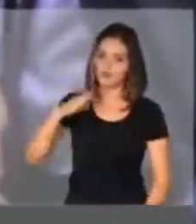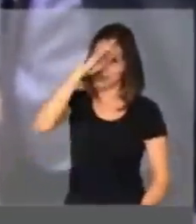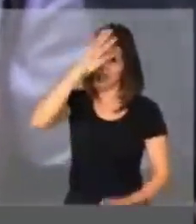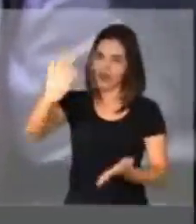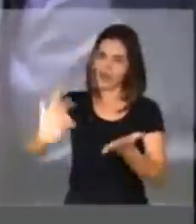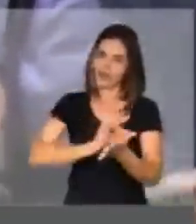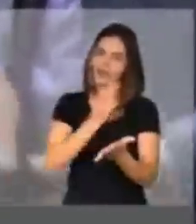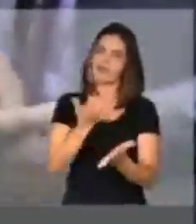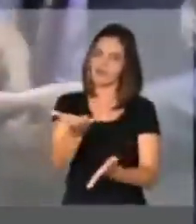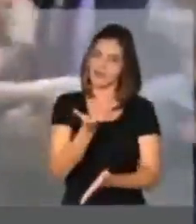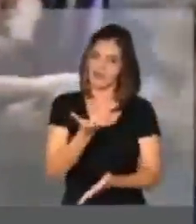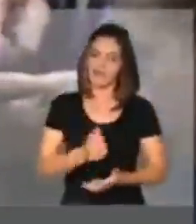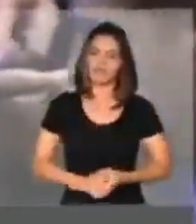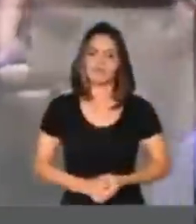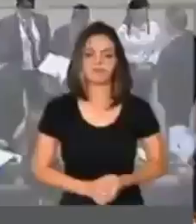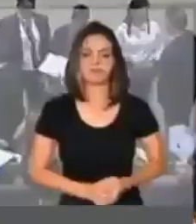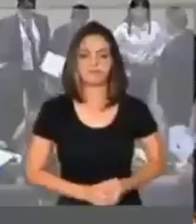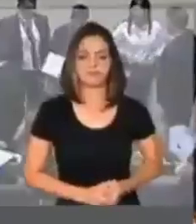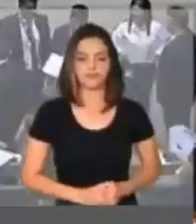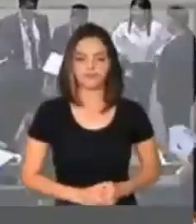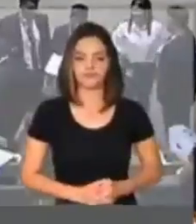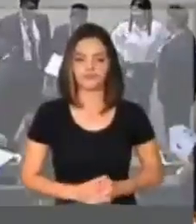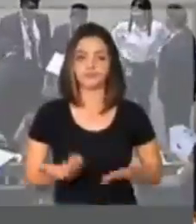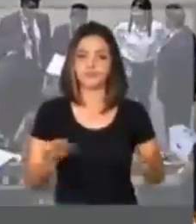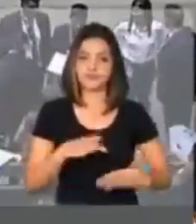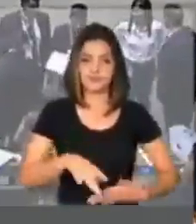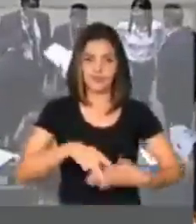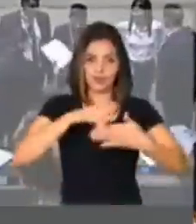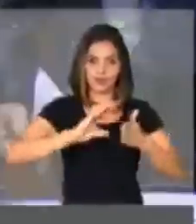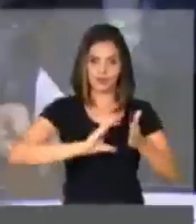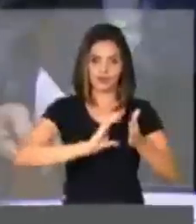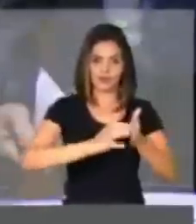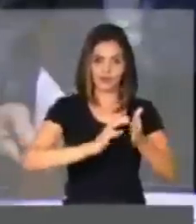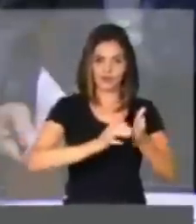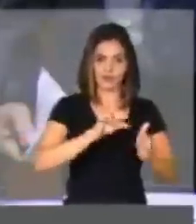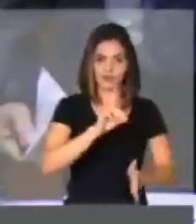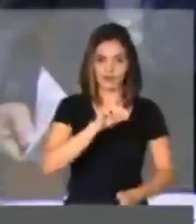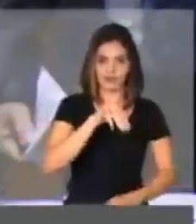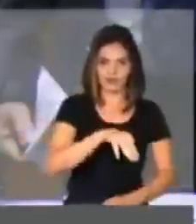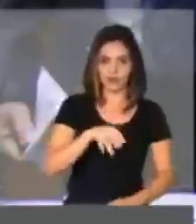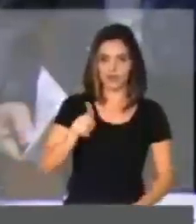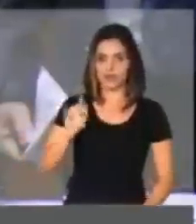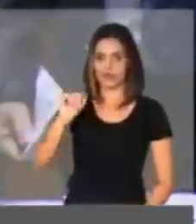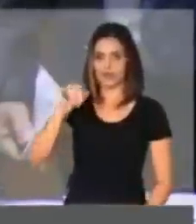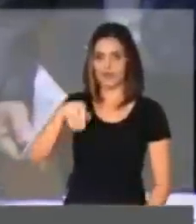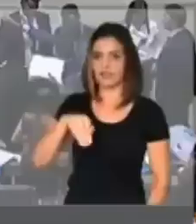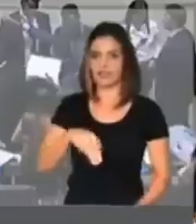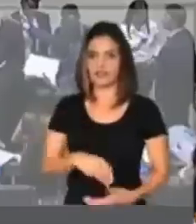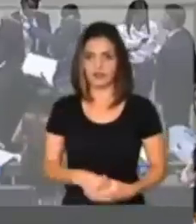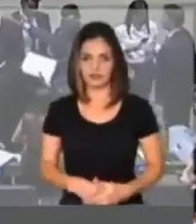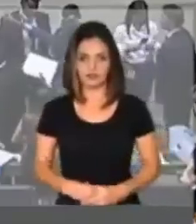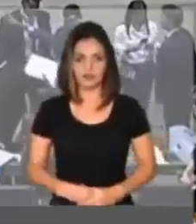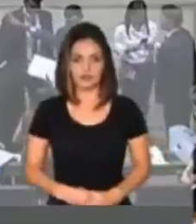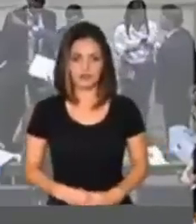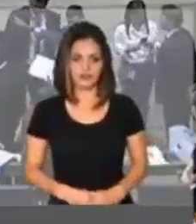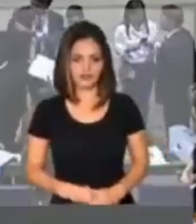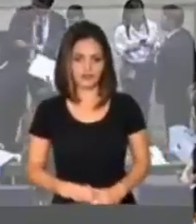Obrigado, obrigado. Com a palavra, pela liderança do Democratas, deputado Kim Kataguri. Quero